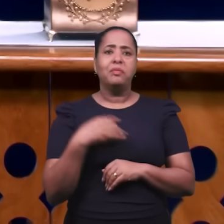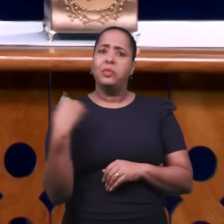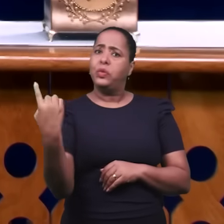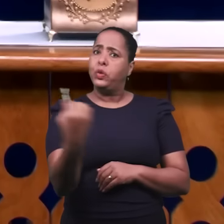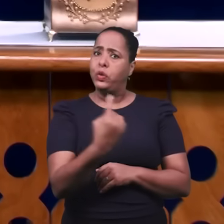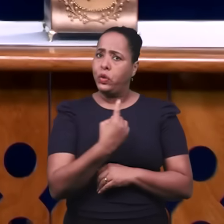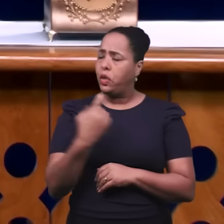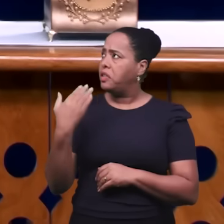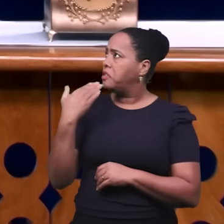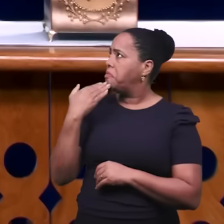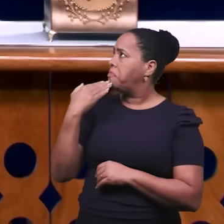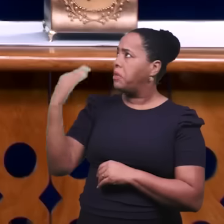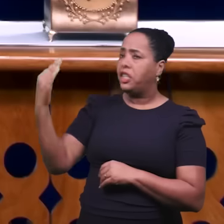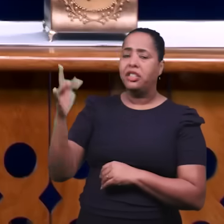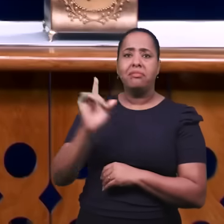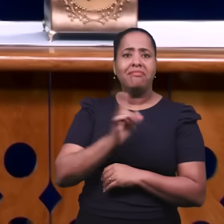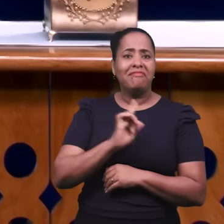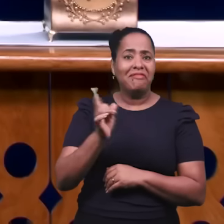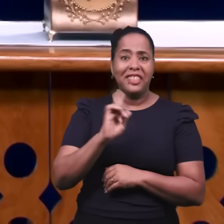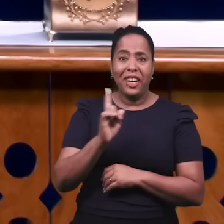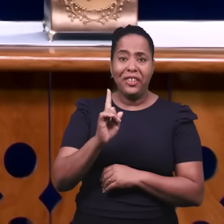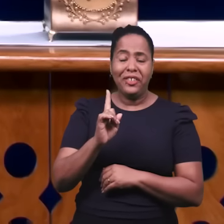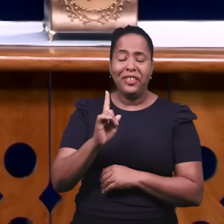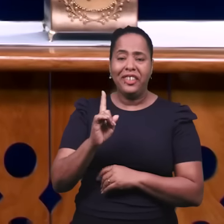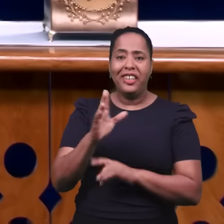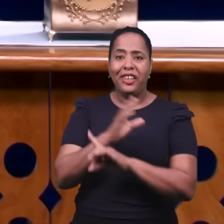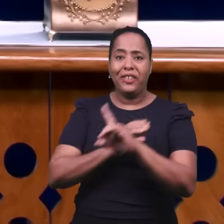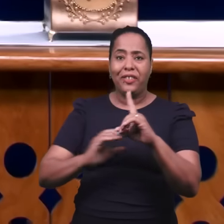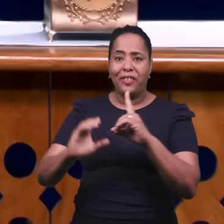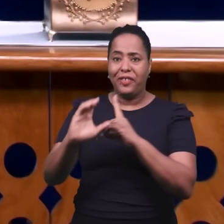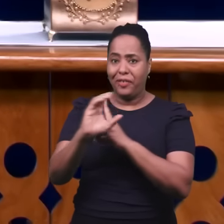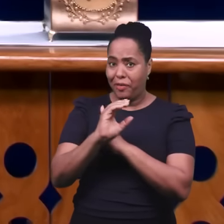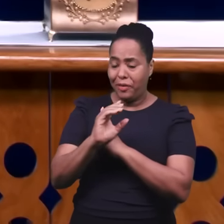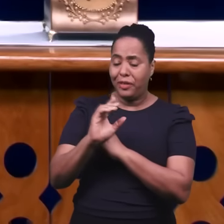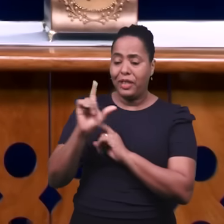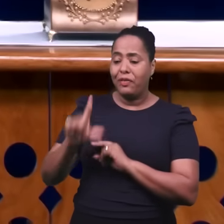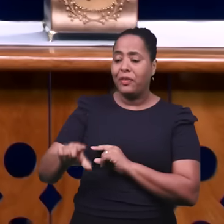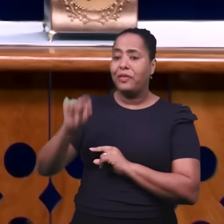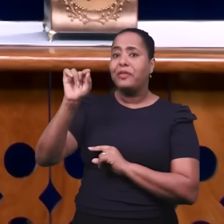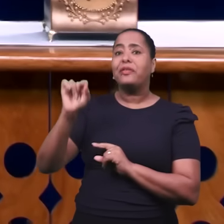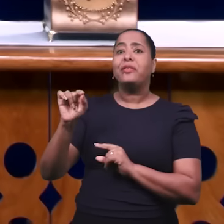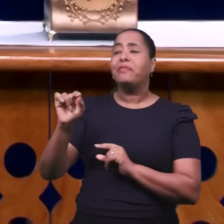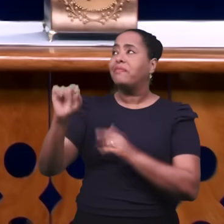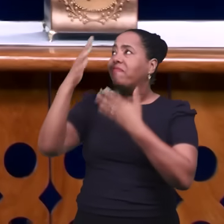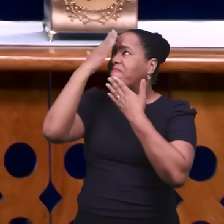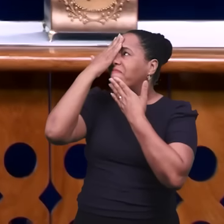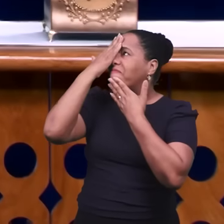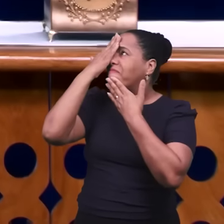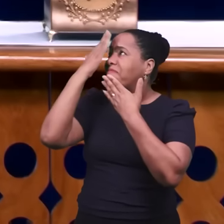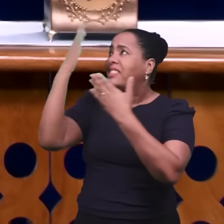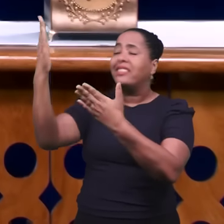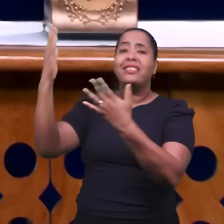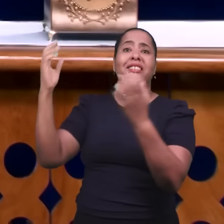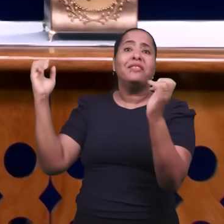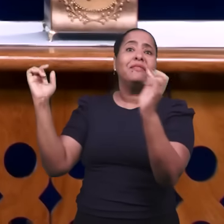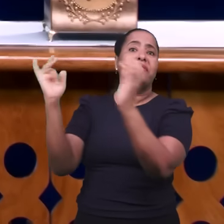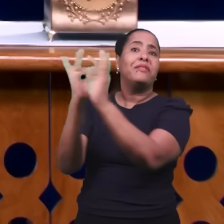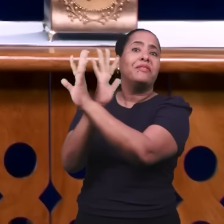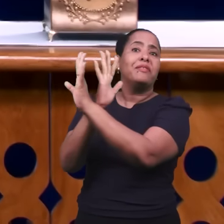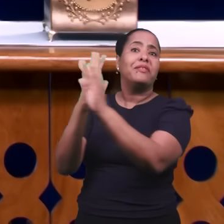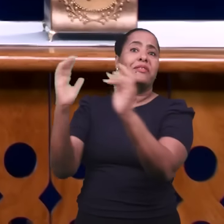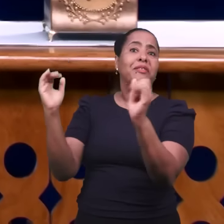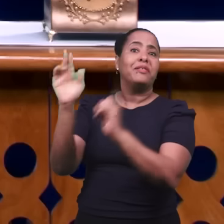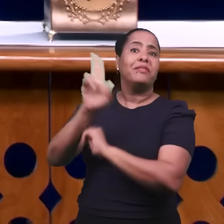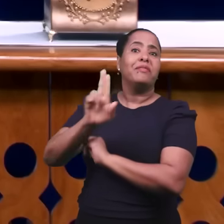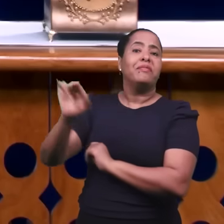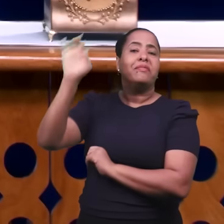pedidos ao Senhor, mas é um culto separado para a gratidão, para a glorificação do